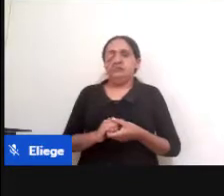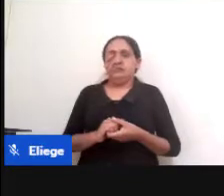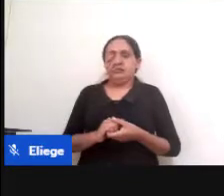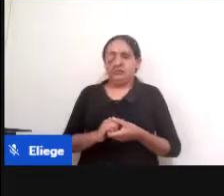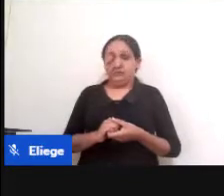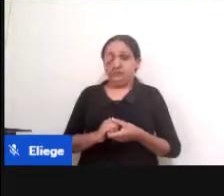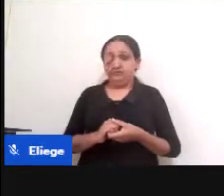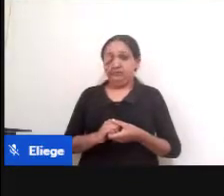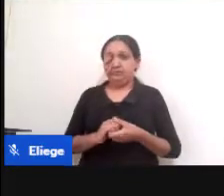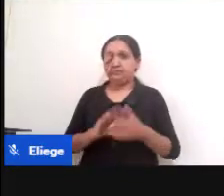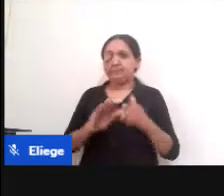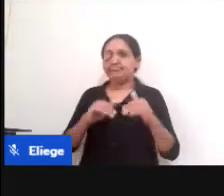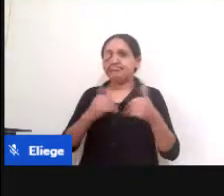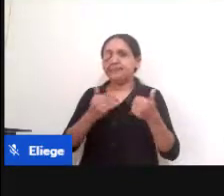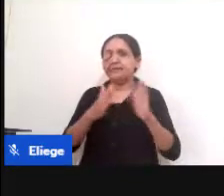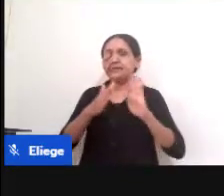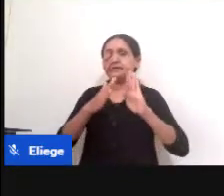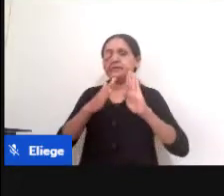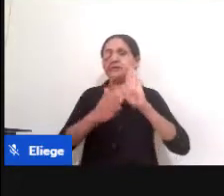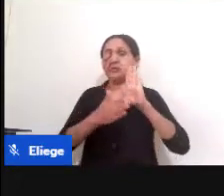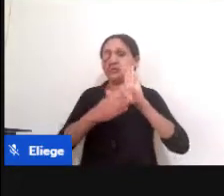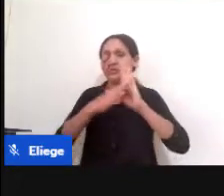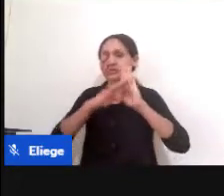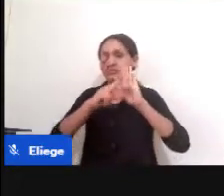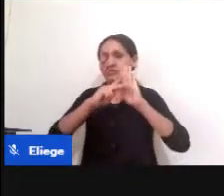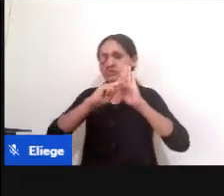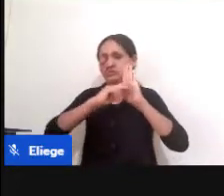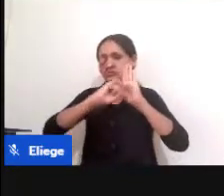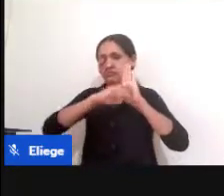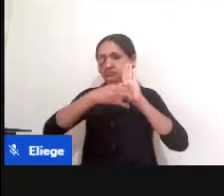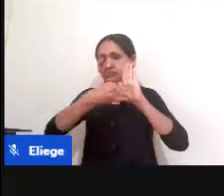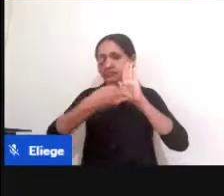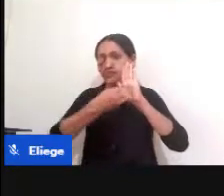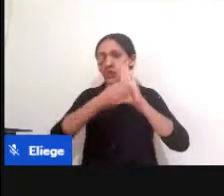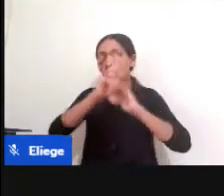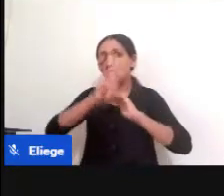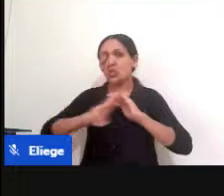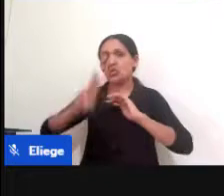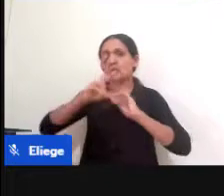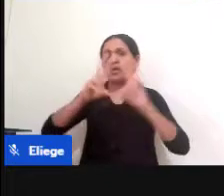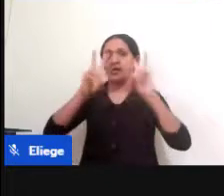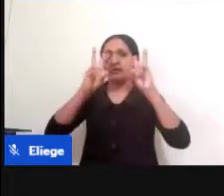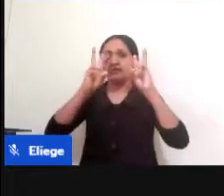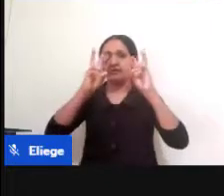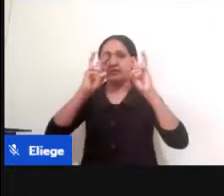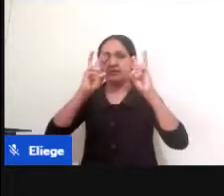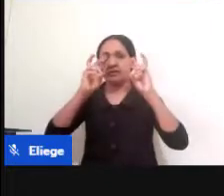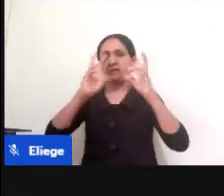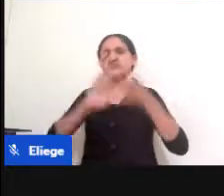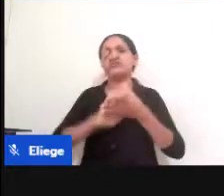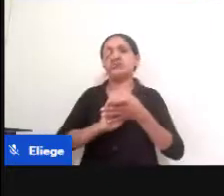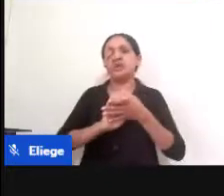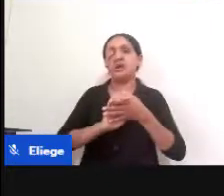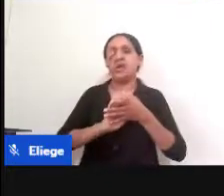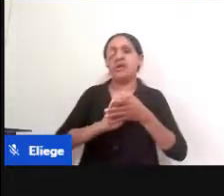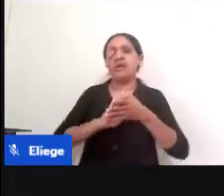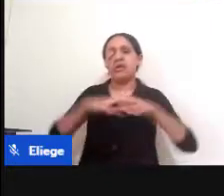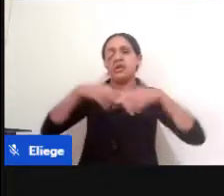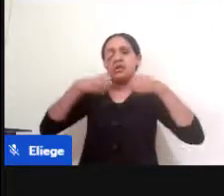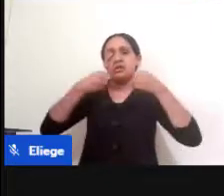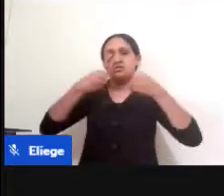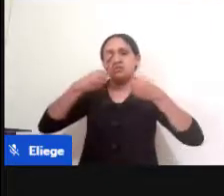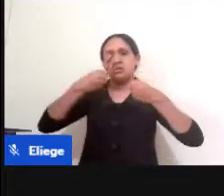Então, meu planejamento, tá? Eu vou utilizar as temáticas, então, esportes,